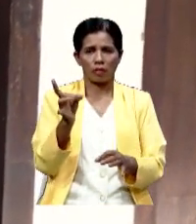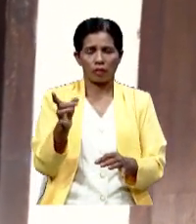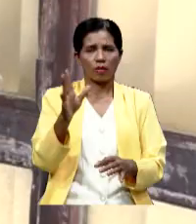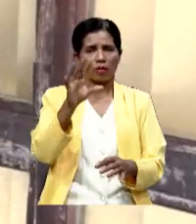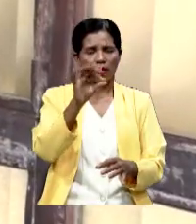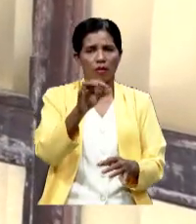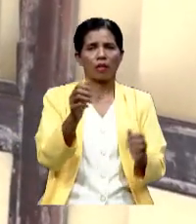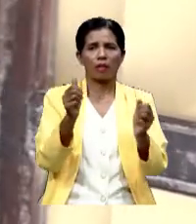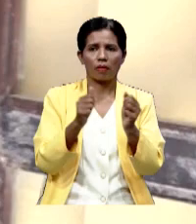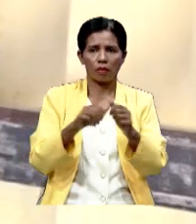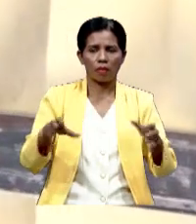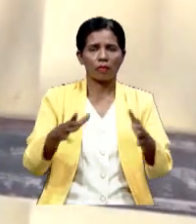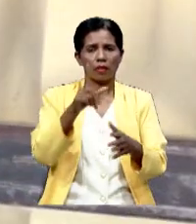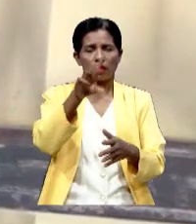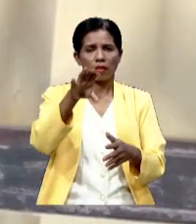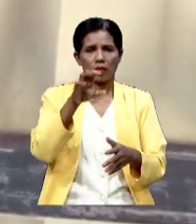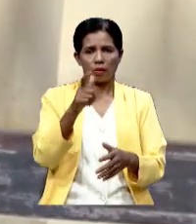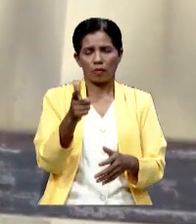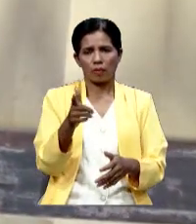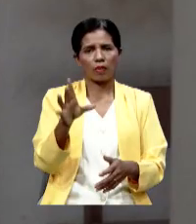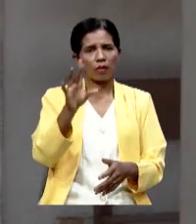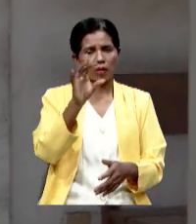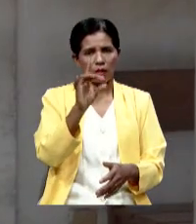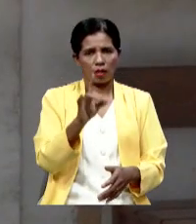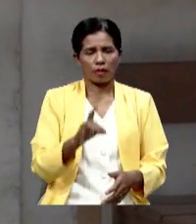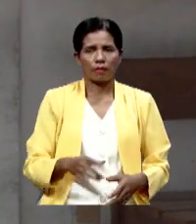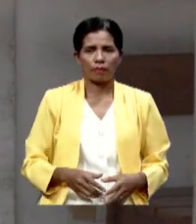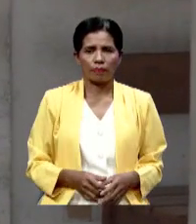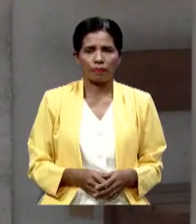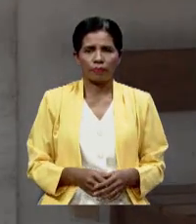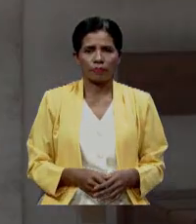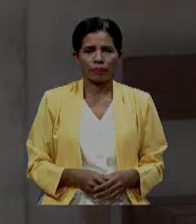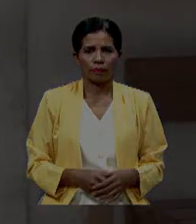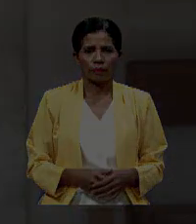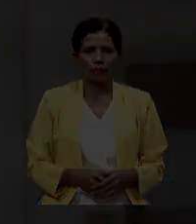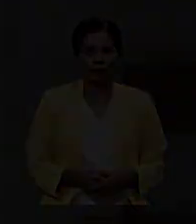Tribunal Sira, Hamutu Katusida, Rua Nulo Resintolum. João Carlos, Marito da Costa, GMN.